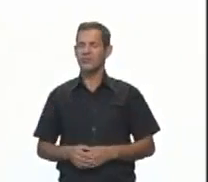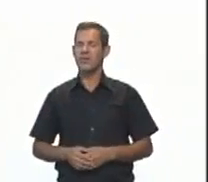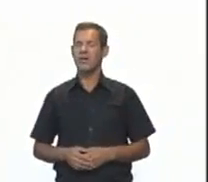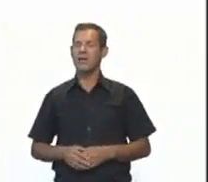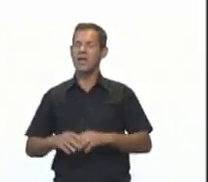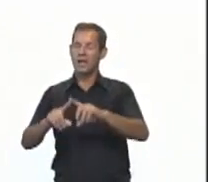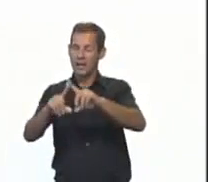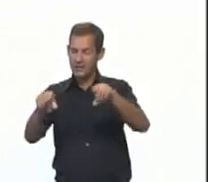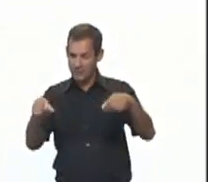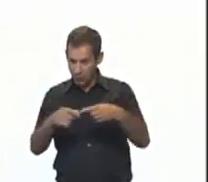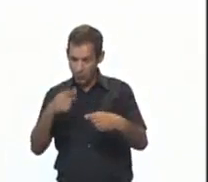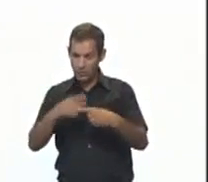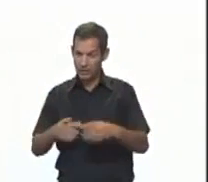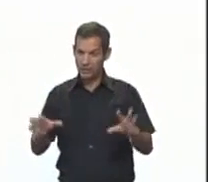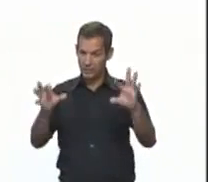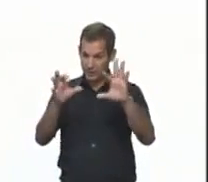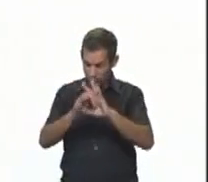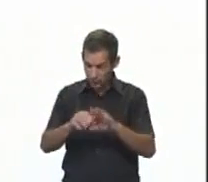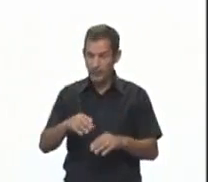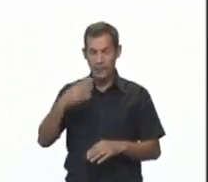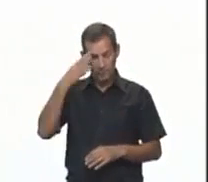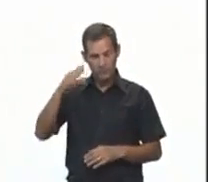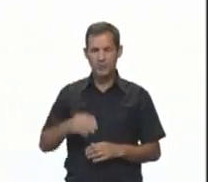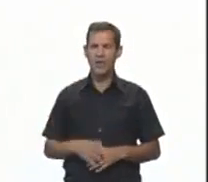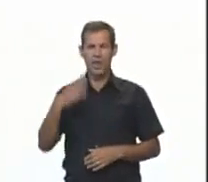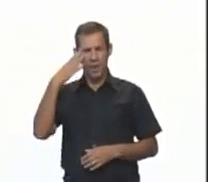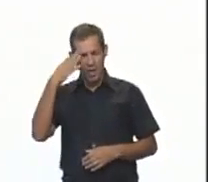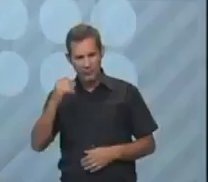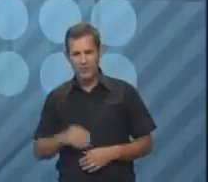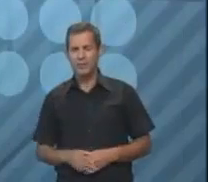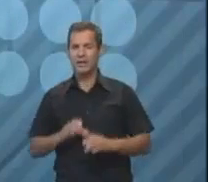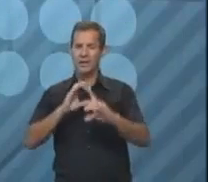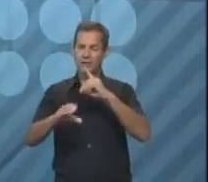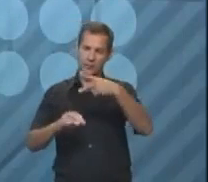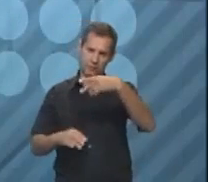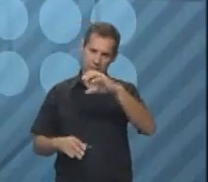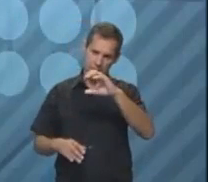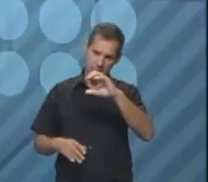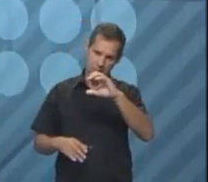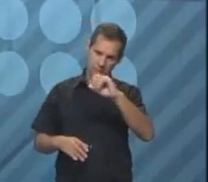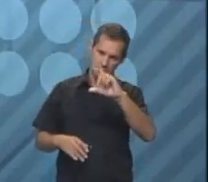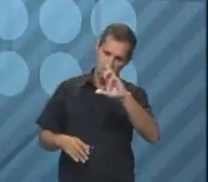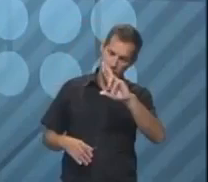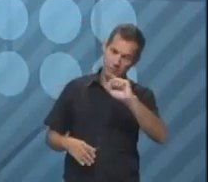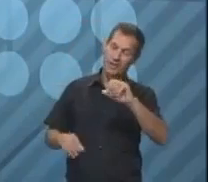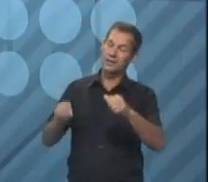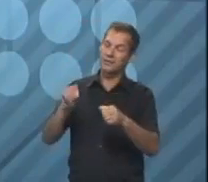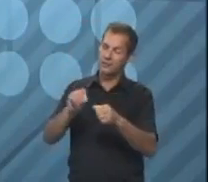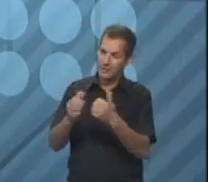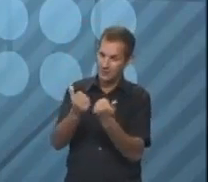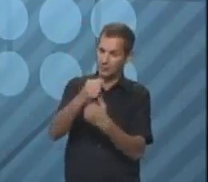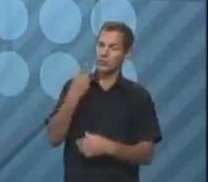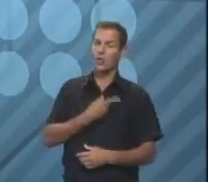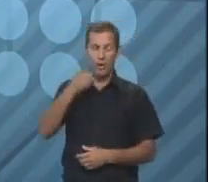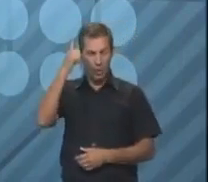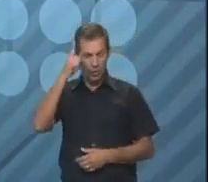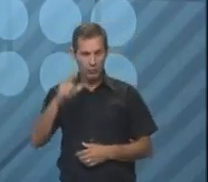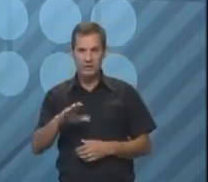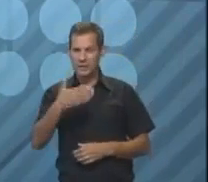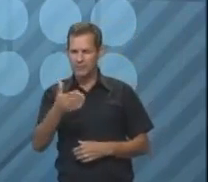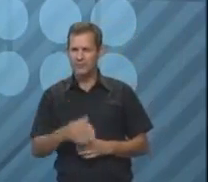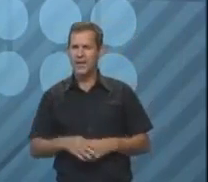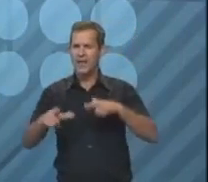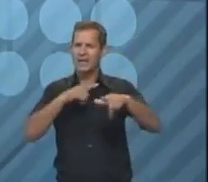regiões, porque agora com essas integrais e principalmente sabendo sobre coordenadas polares, né, fazendo essa mudança, a gente consegue